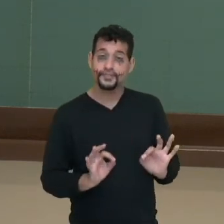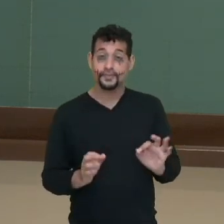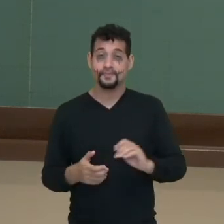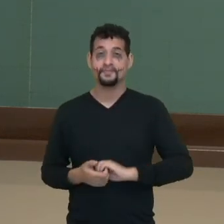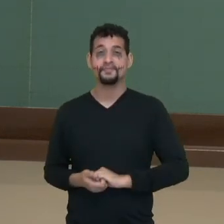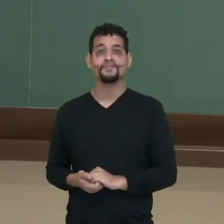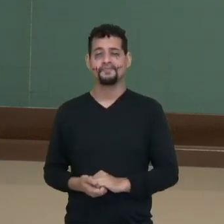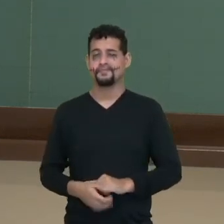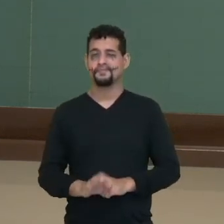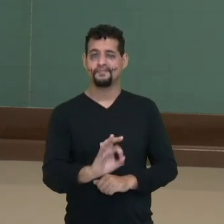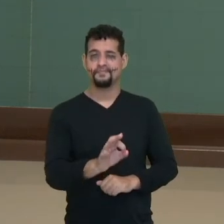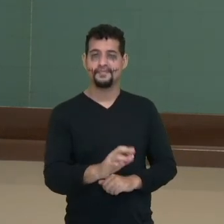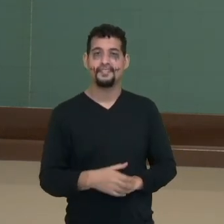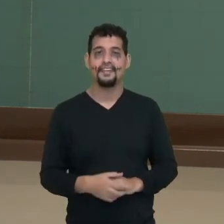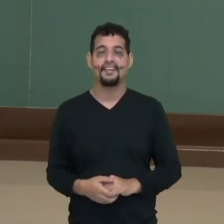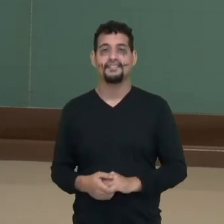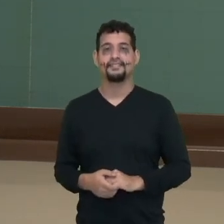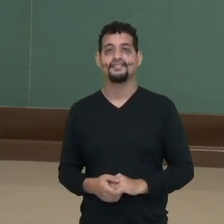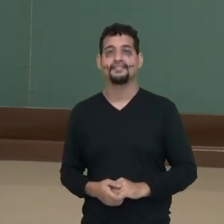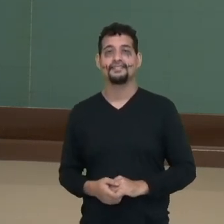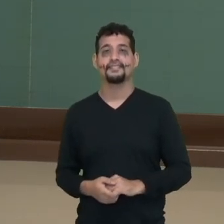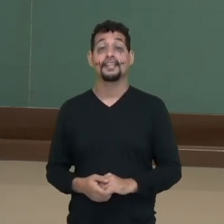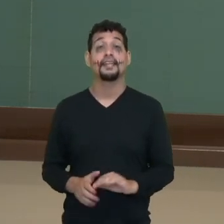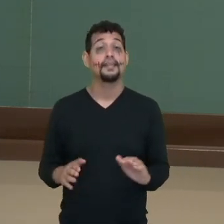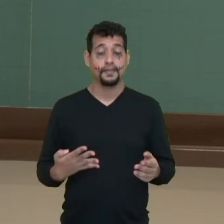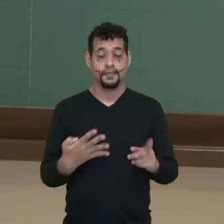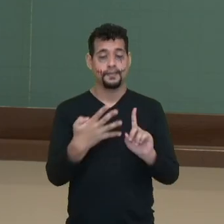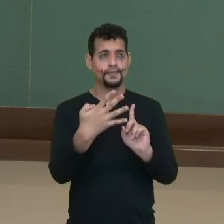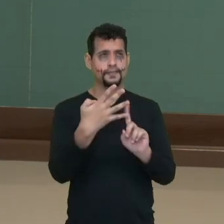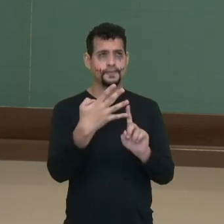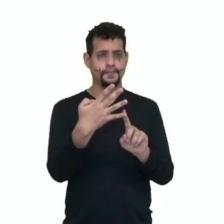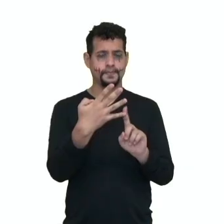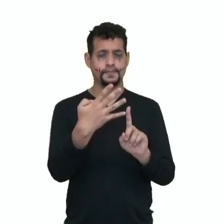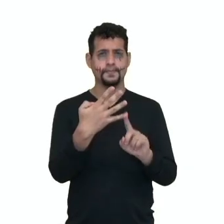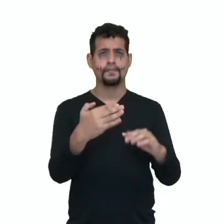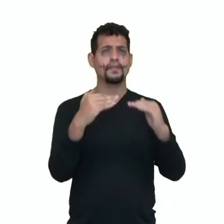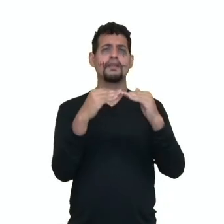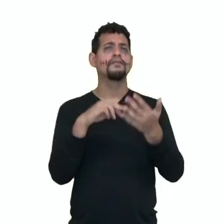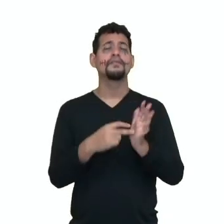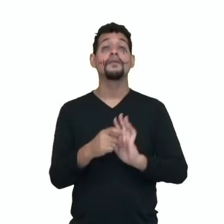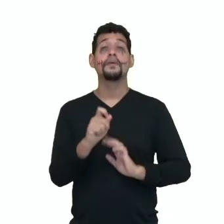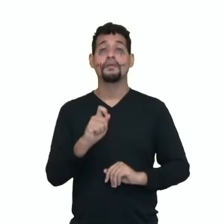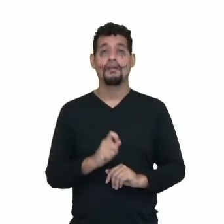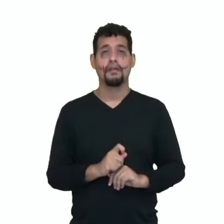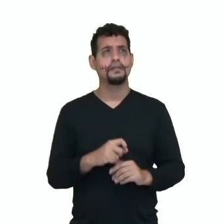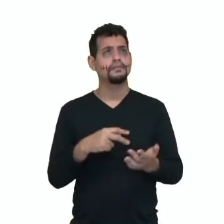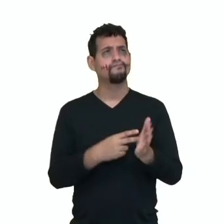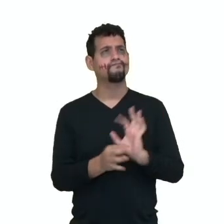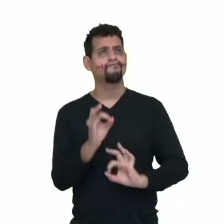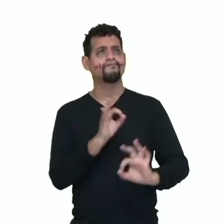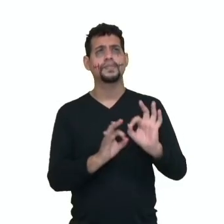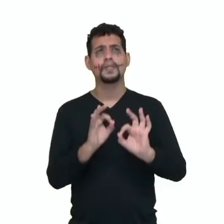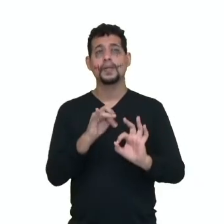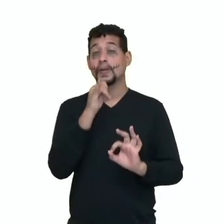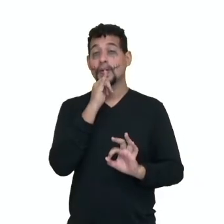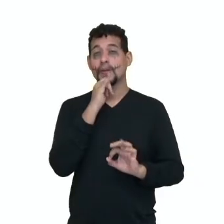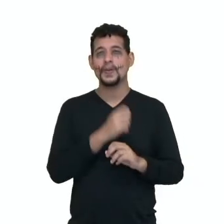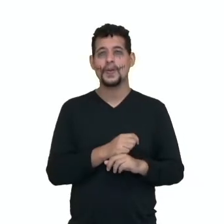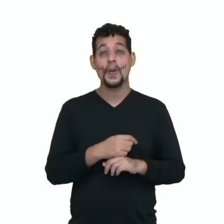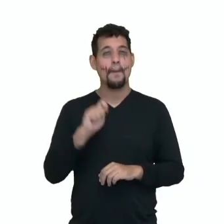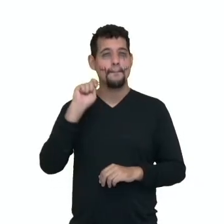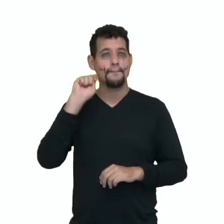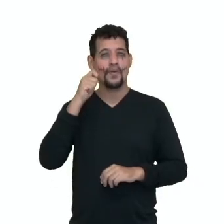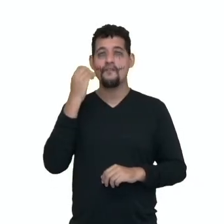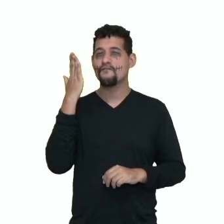comer, certo? O quarto nível, este nível é puesto el pan de muerto, um pan caseiro